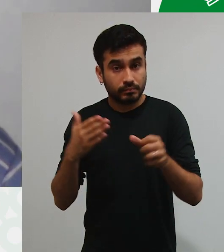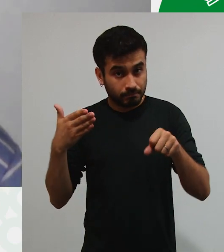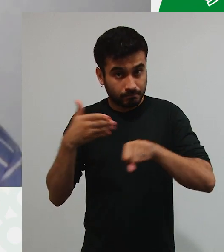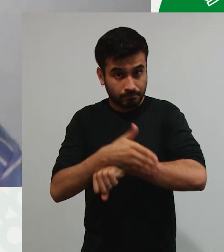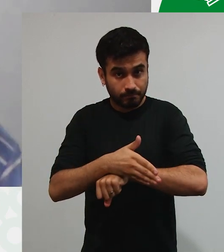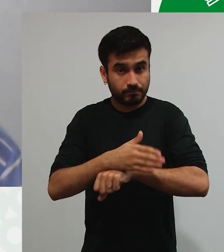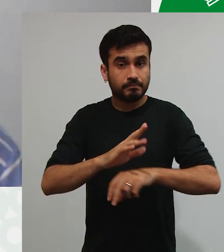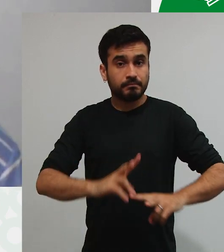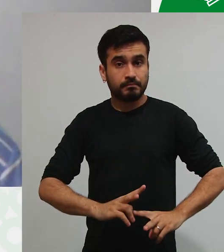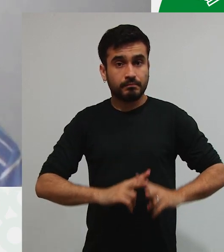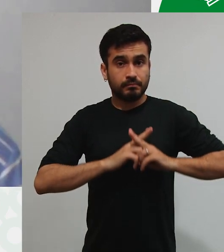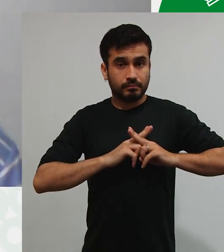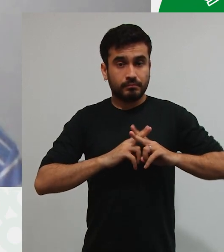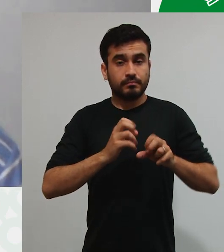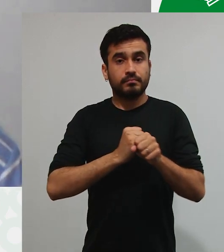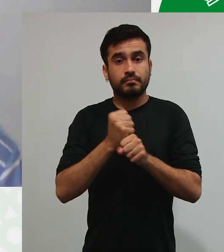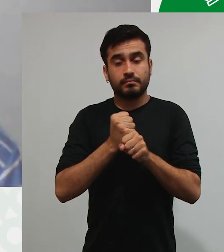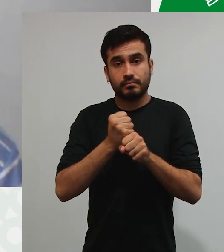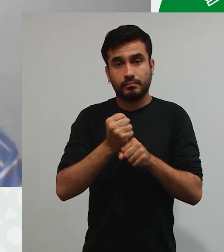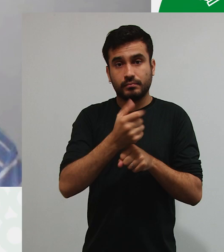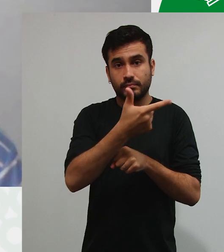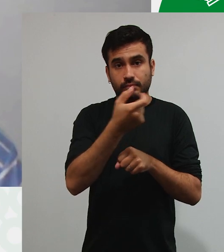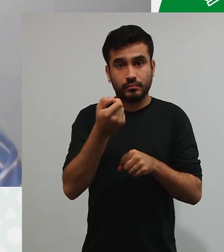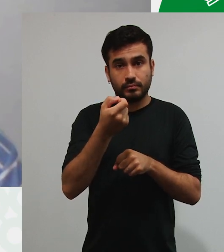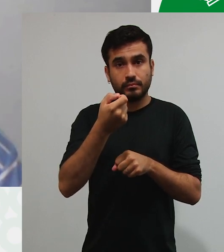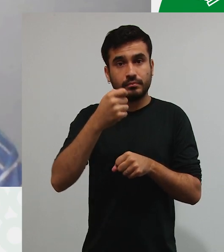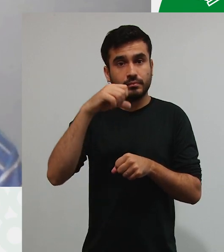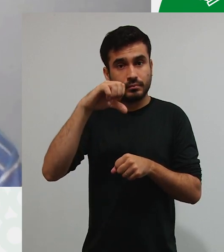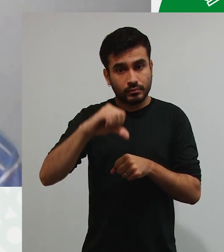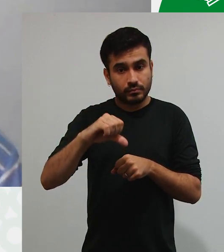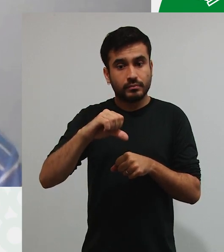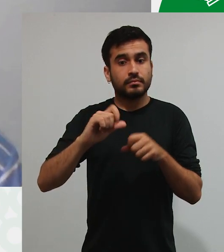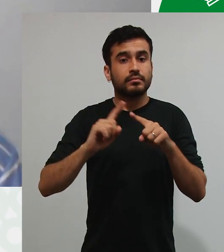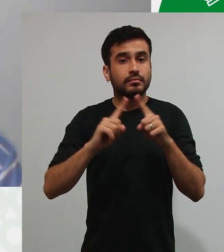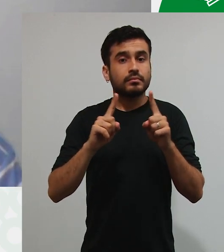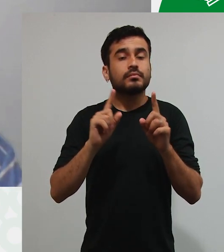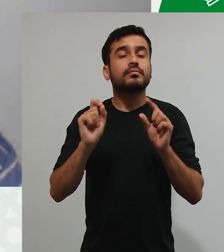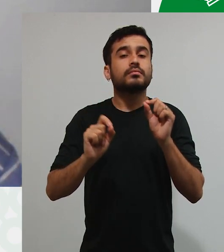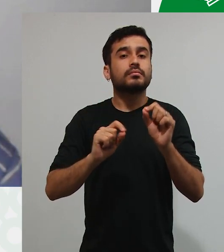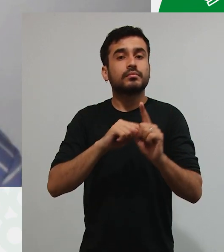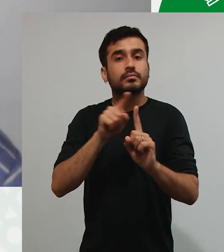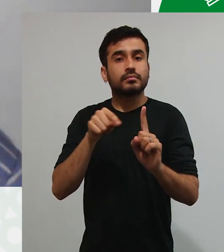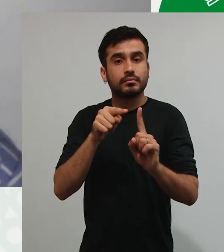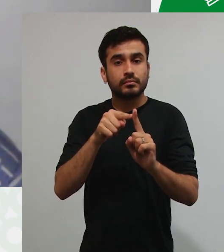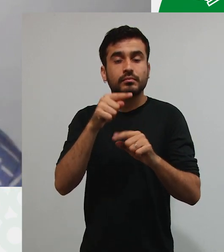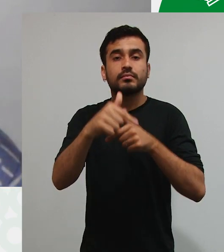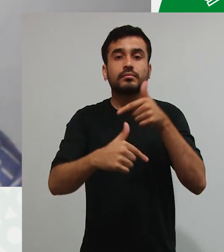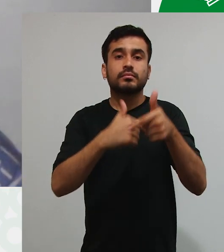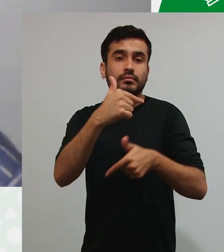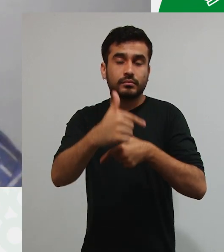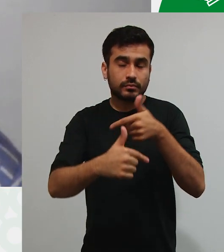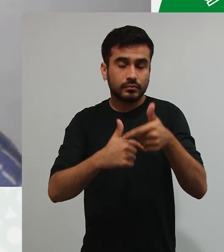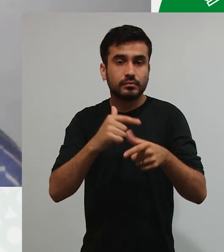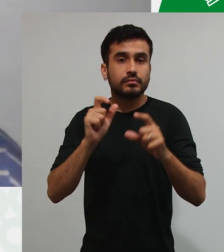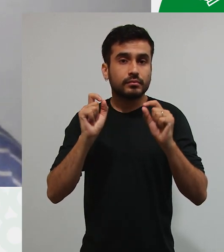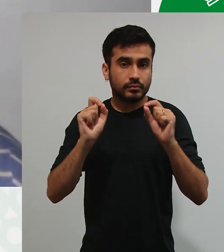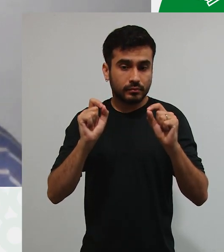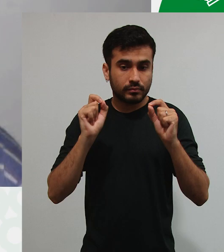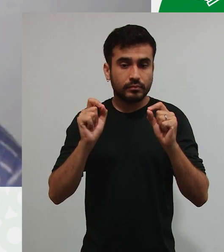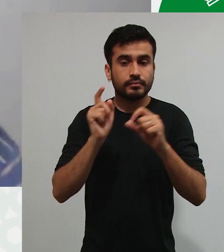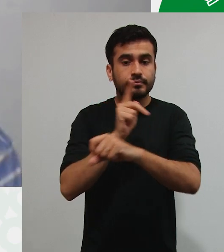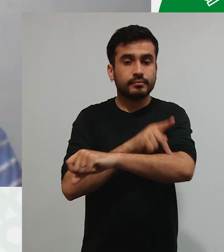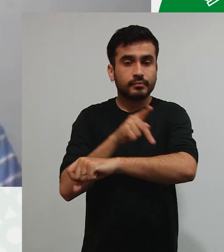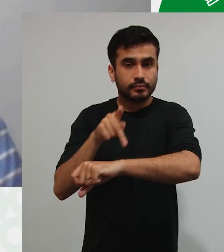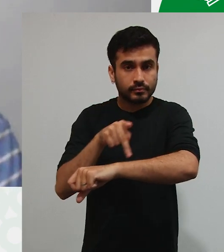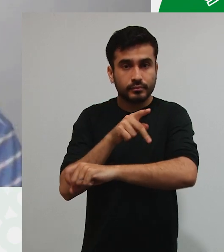2009, mas já com o objetivo de trabalhar com a pedagogia social. Então, uma das questões